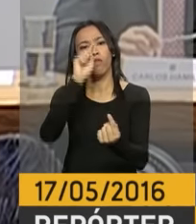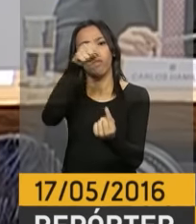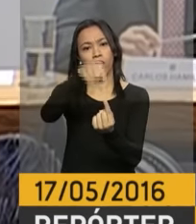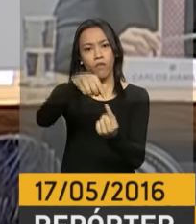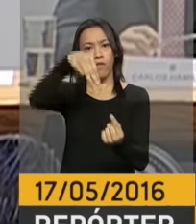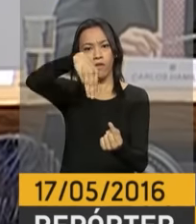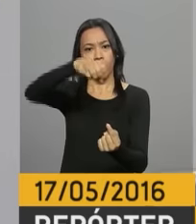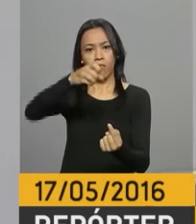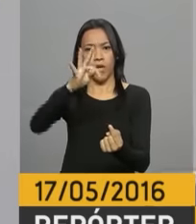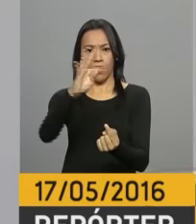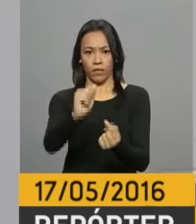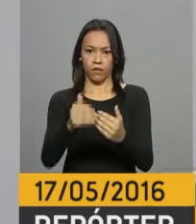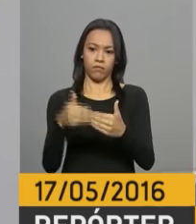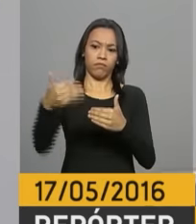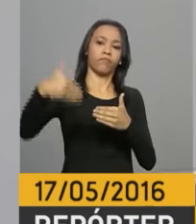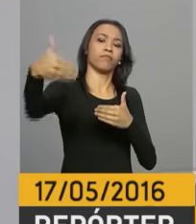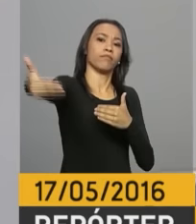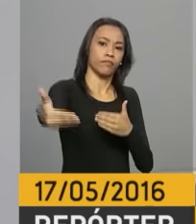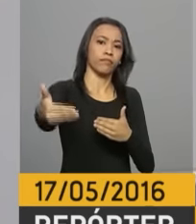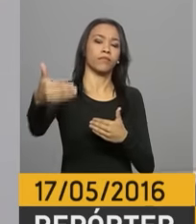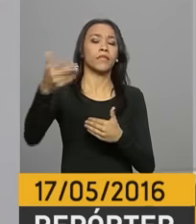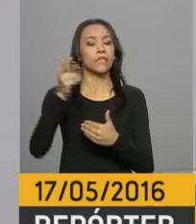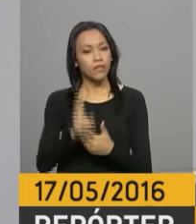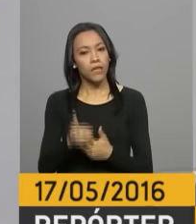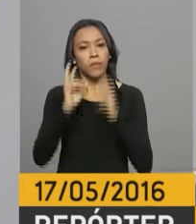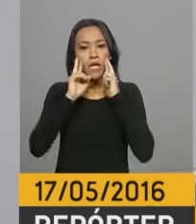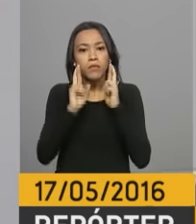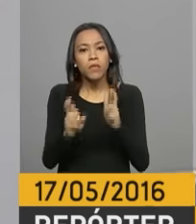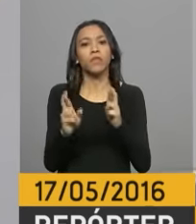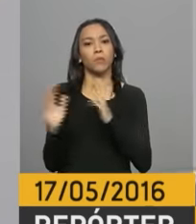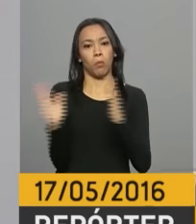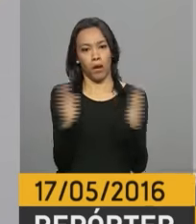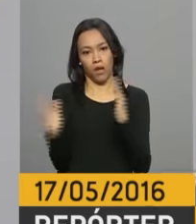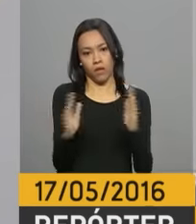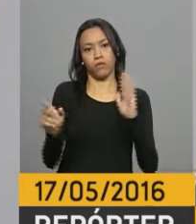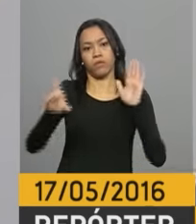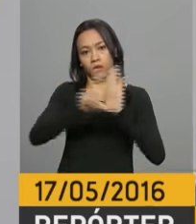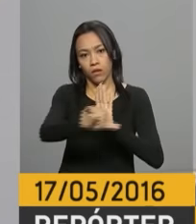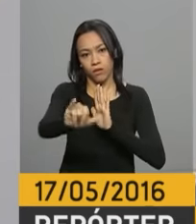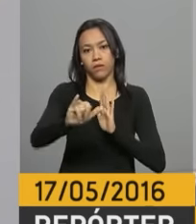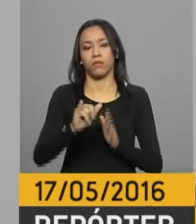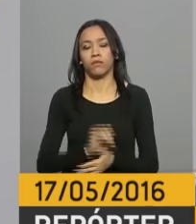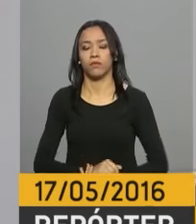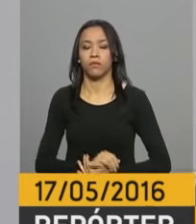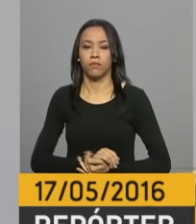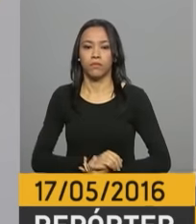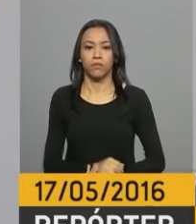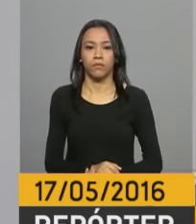nos próximos dias, mas, evidentemente, dentro do prazo legal.